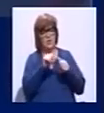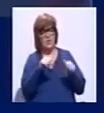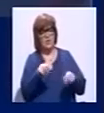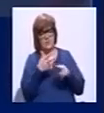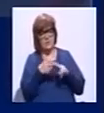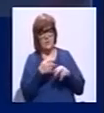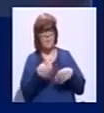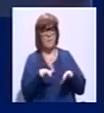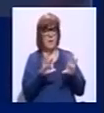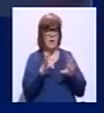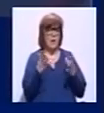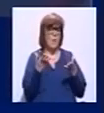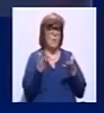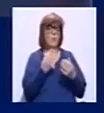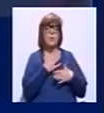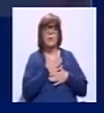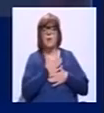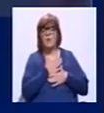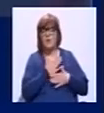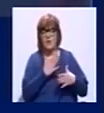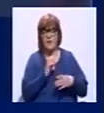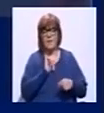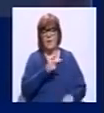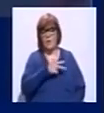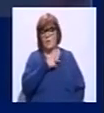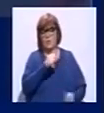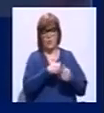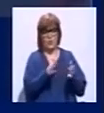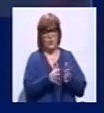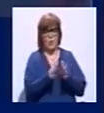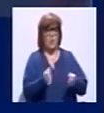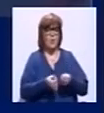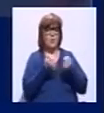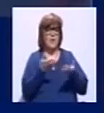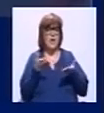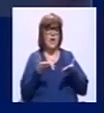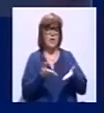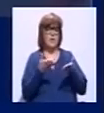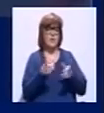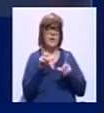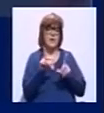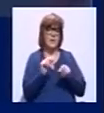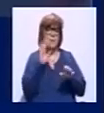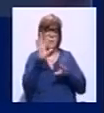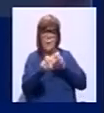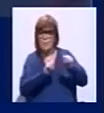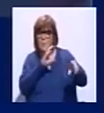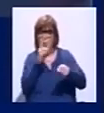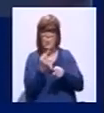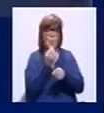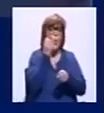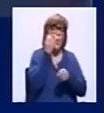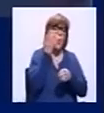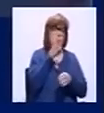a a muita vontade do meio acadêmico em conseguir que auxiliar e tentar achar meios para se não